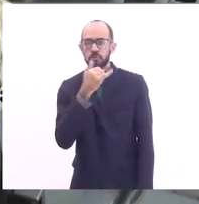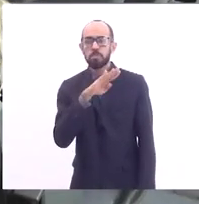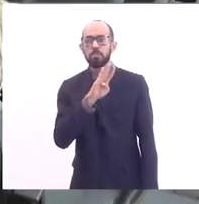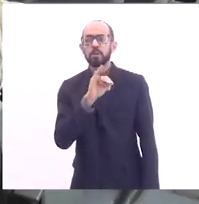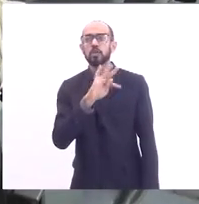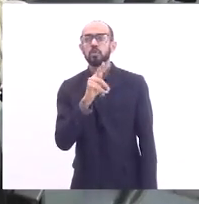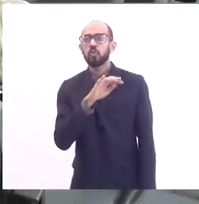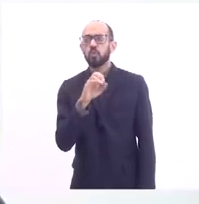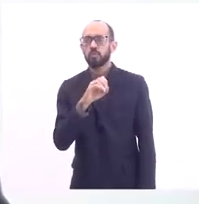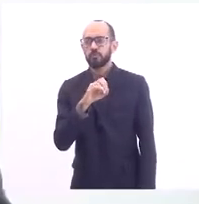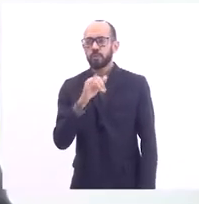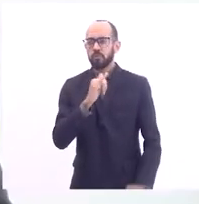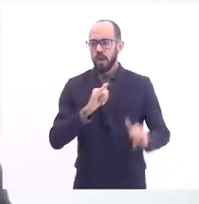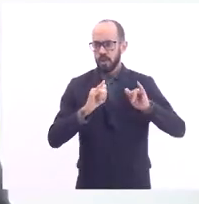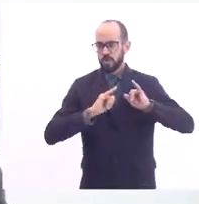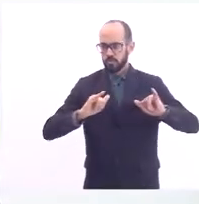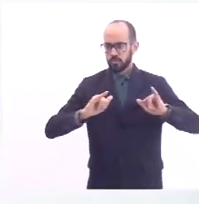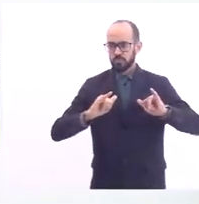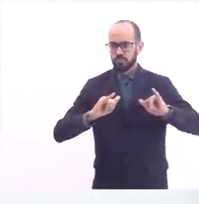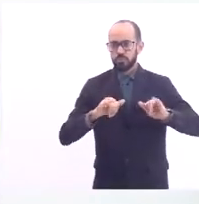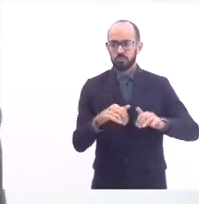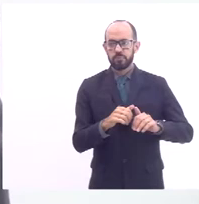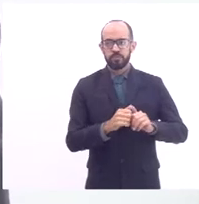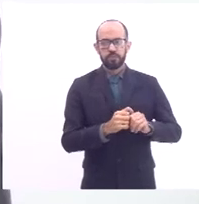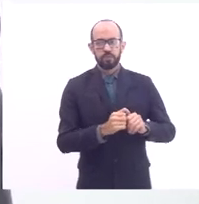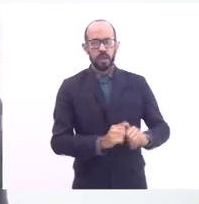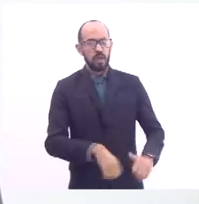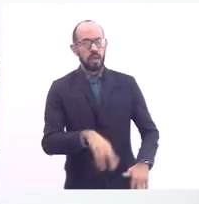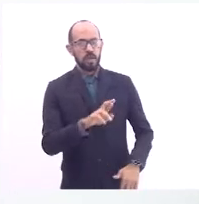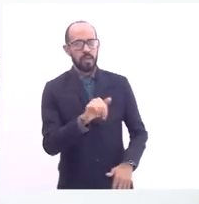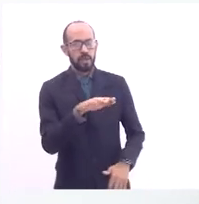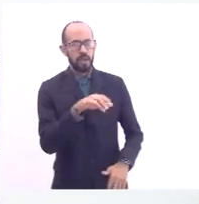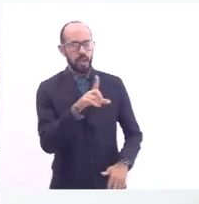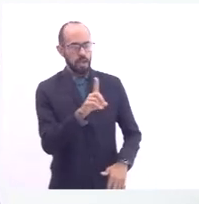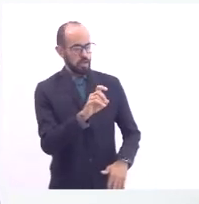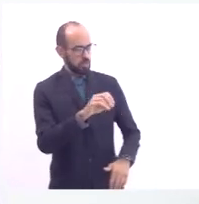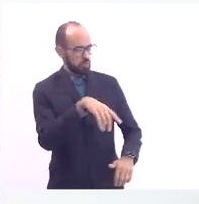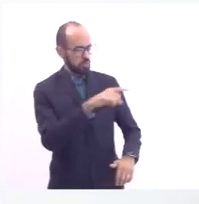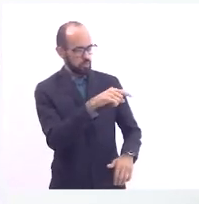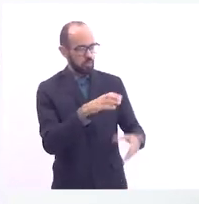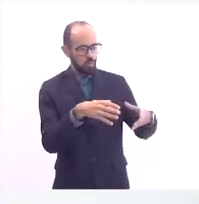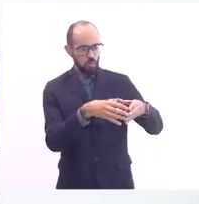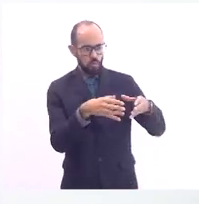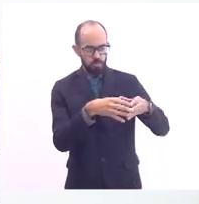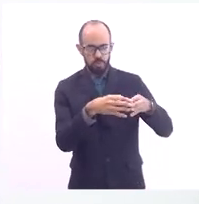aqui, né? Ricardo Latigê, Clube de Engenharia.